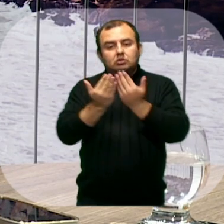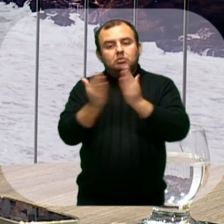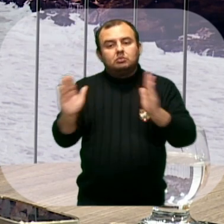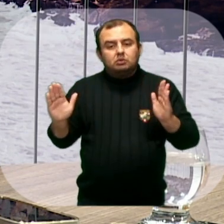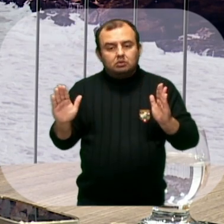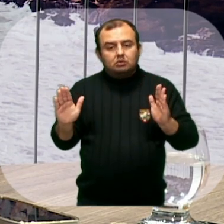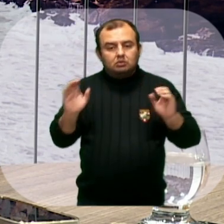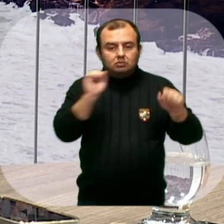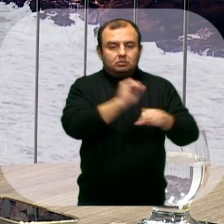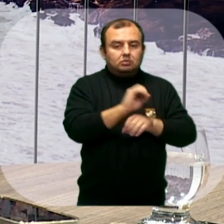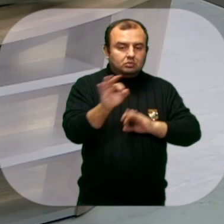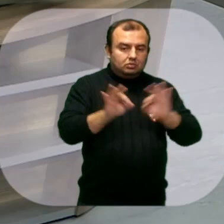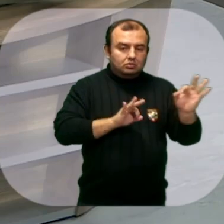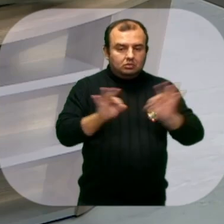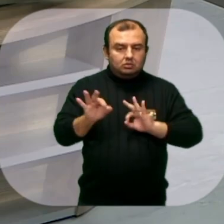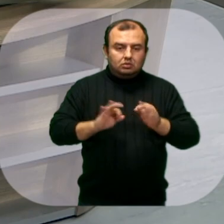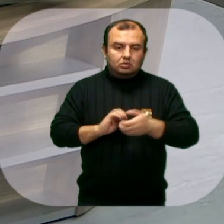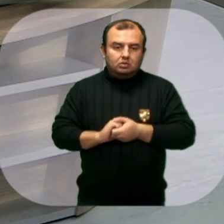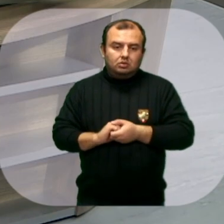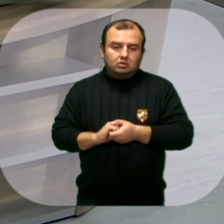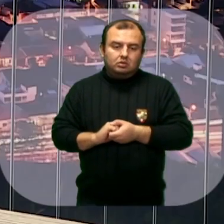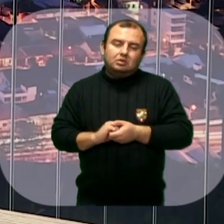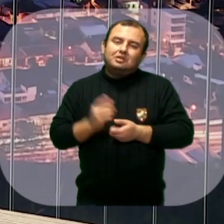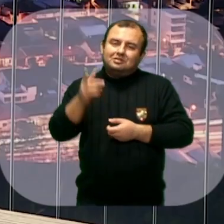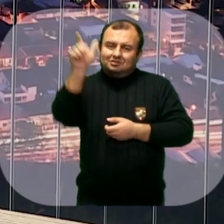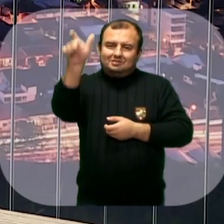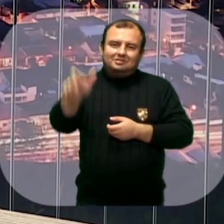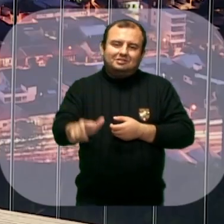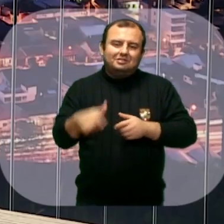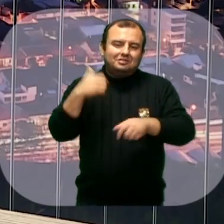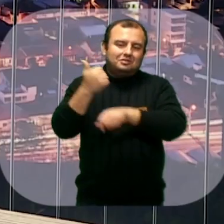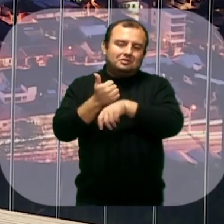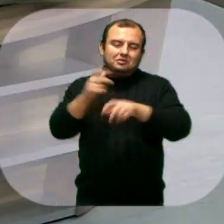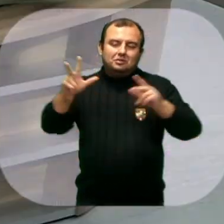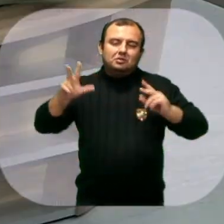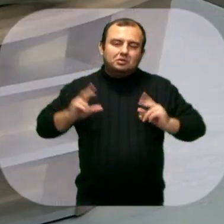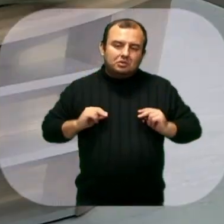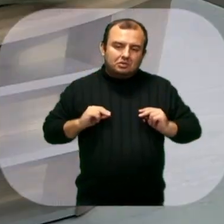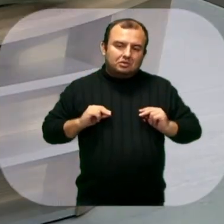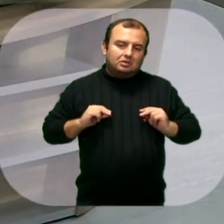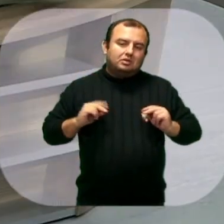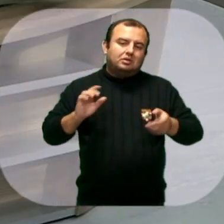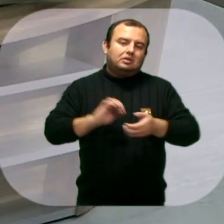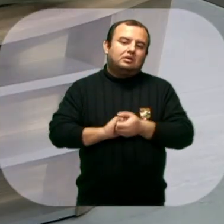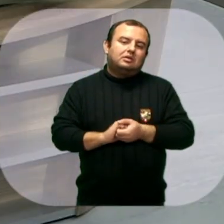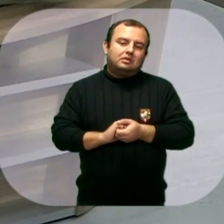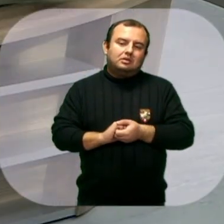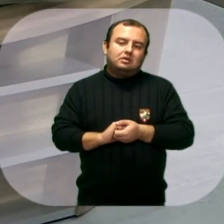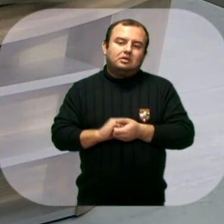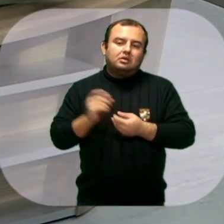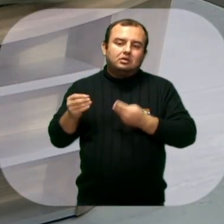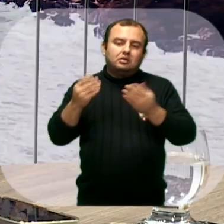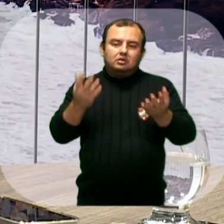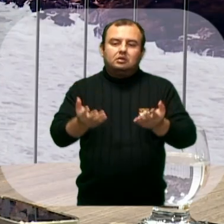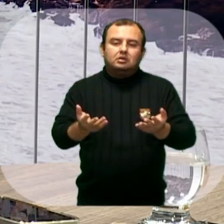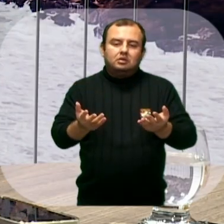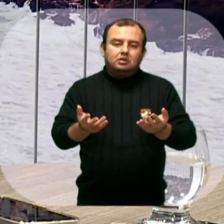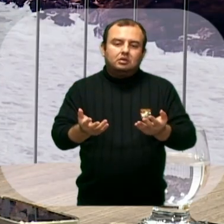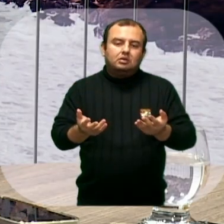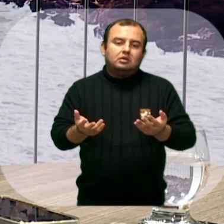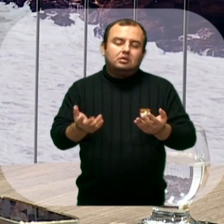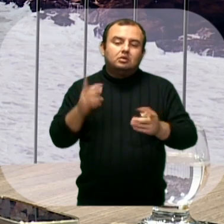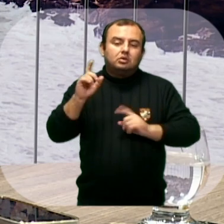Vou parar tudo e vou fazer. Essa pessoa merece um Foi prêmio, um dos nossos um monte homenageados. A ele nós demos uma